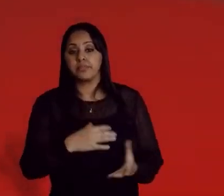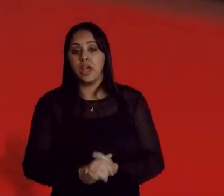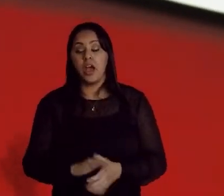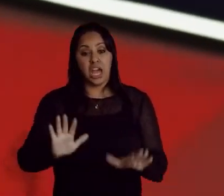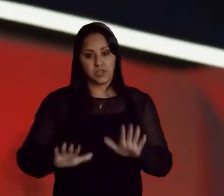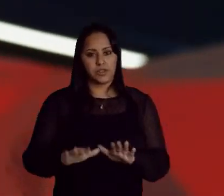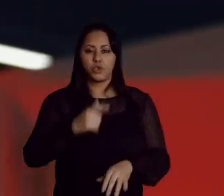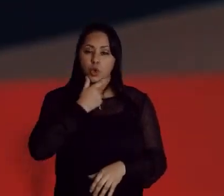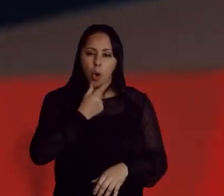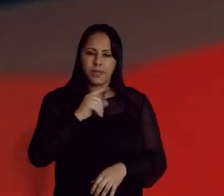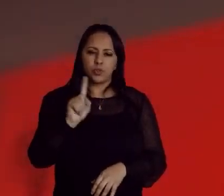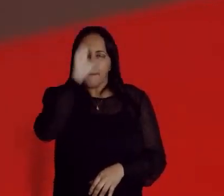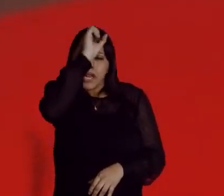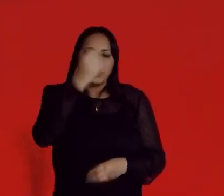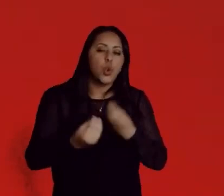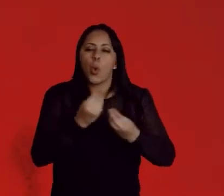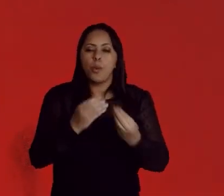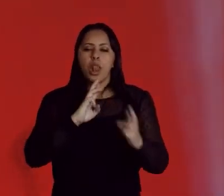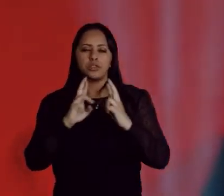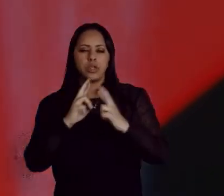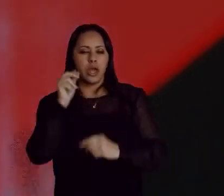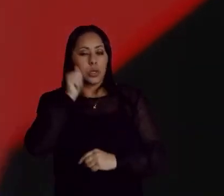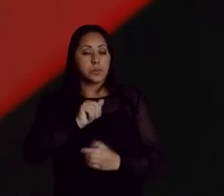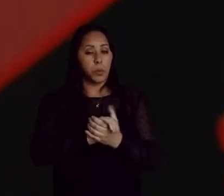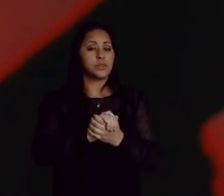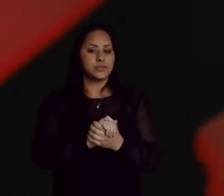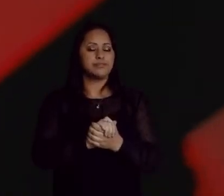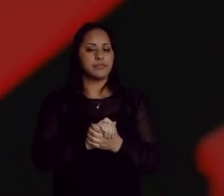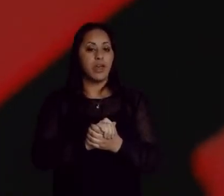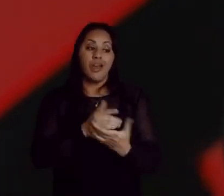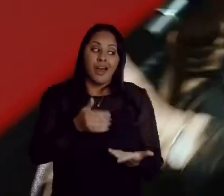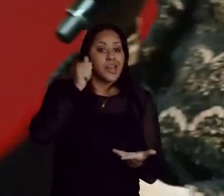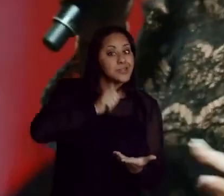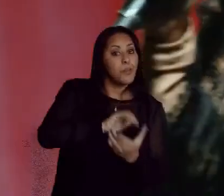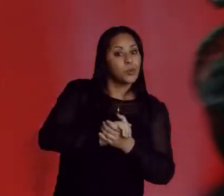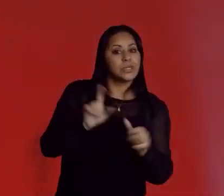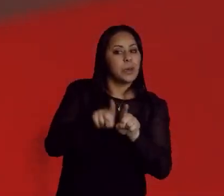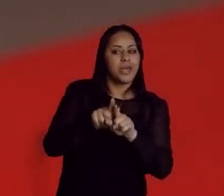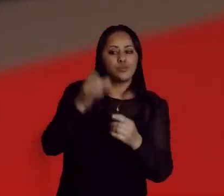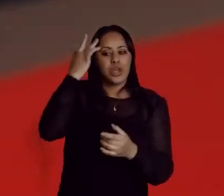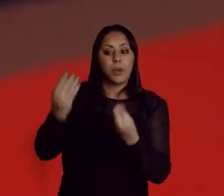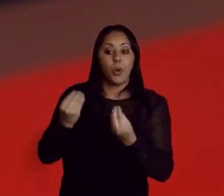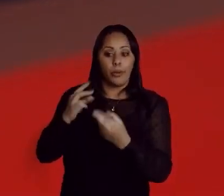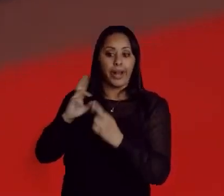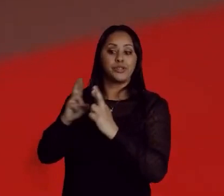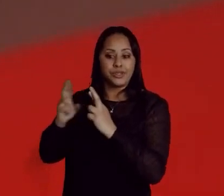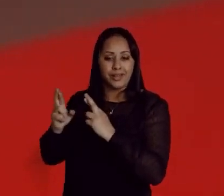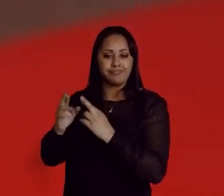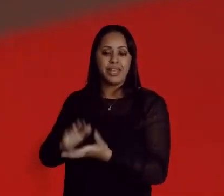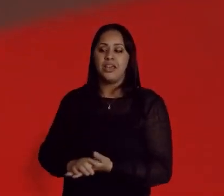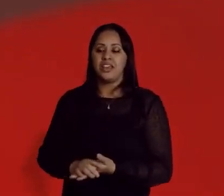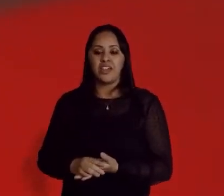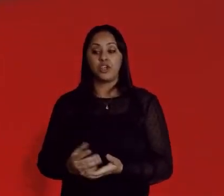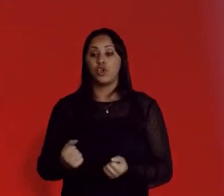Às vezes os homens não aprendem muita coisa sobre como se relaciona com a mulher. A mulher não aprende muito como se relaciona com o homem. A gente vai para o relacionamento